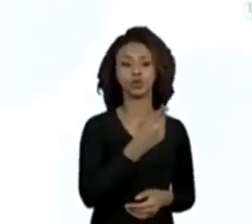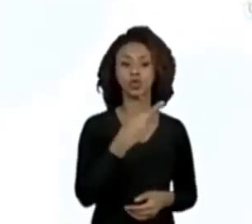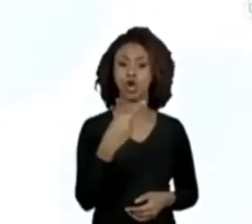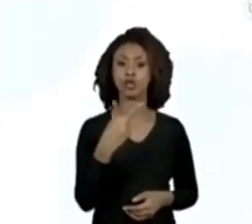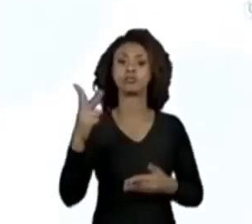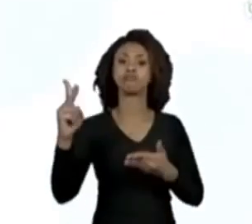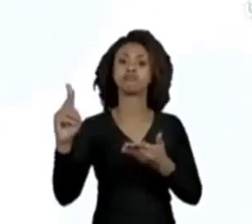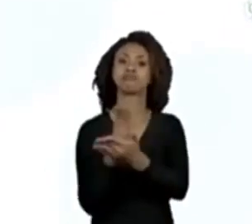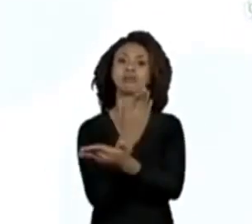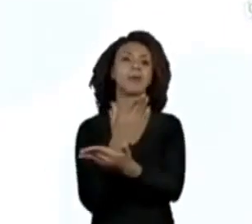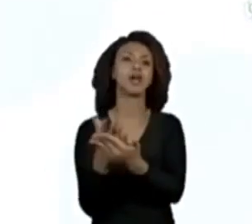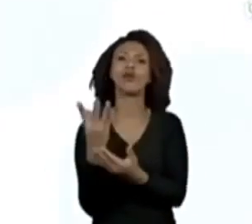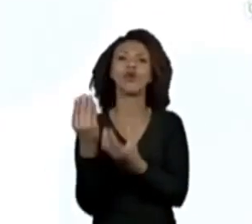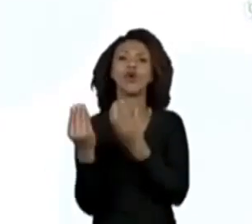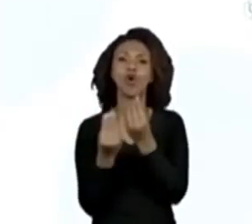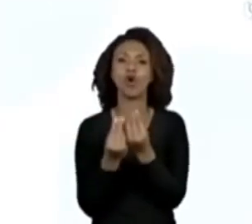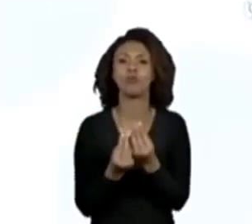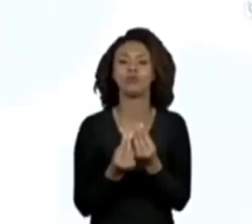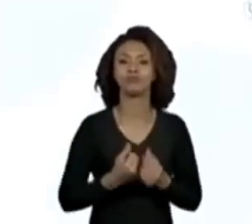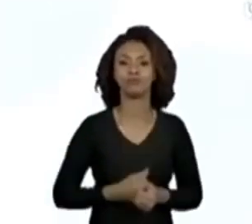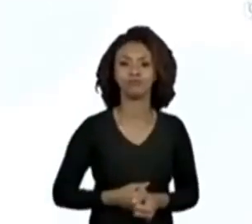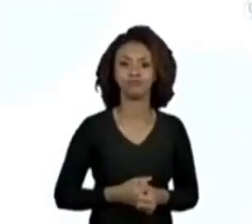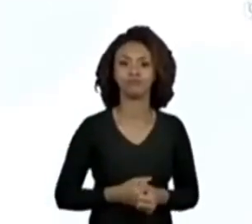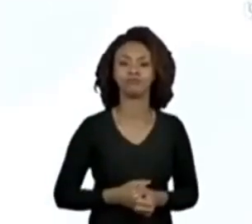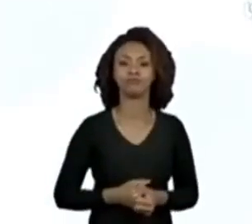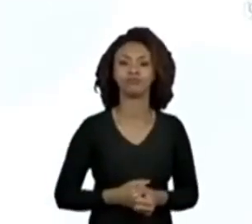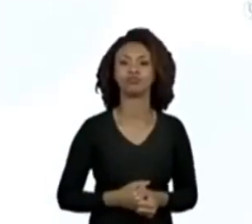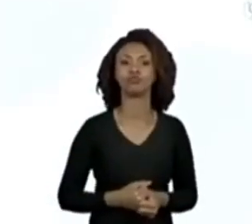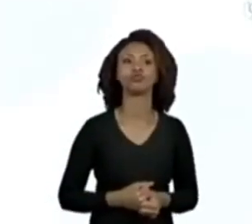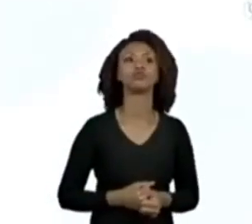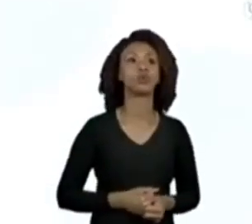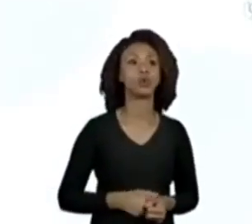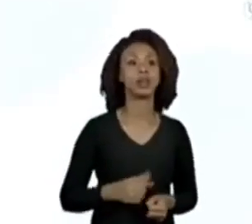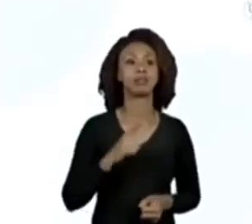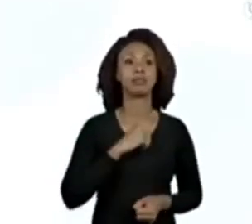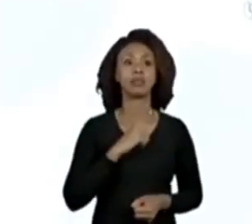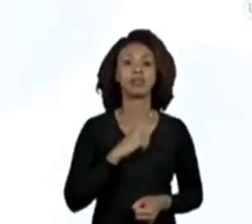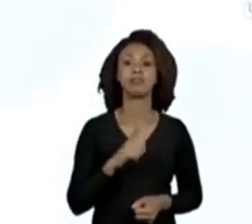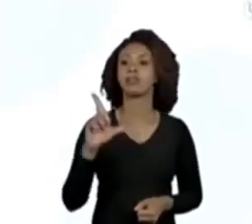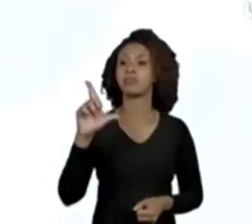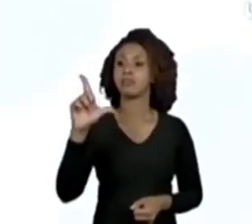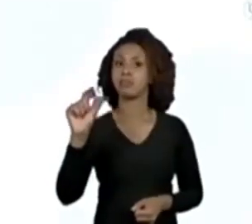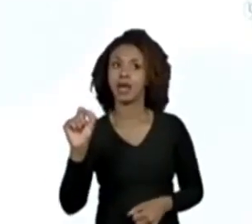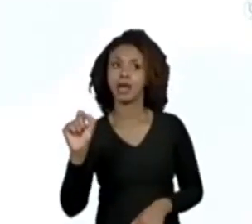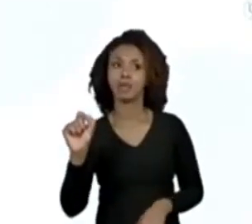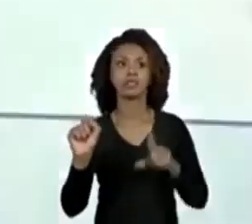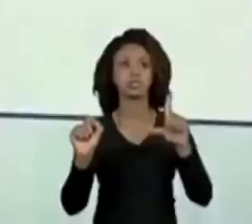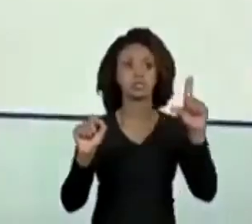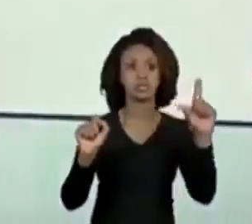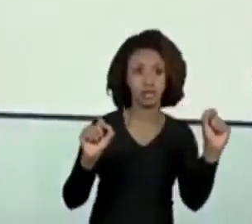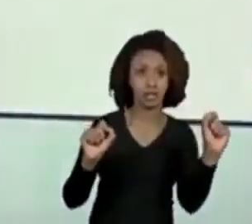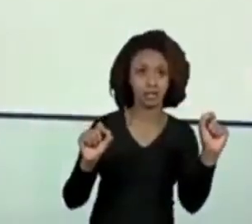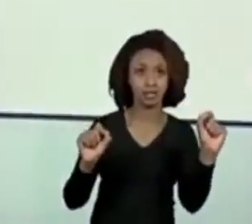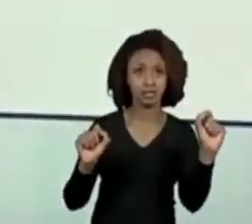10 unidades, né? Ou uma dezena e 2 unidades que estão colocadas aqui, ó.